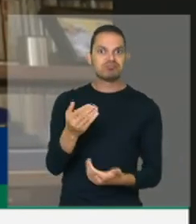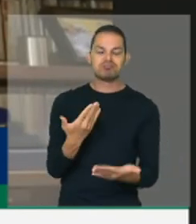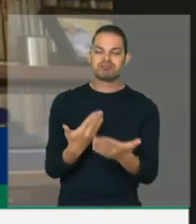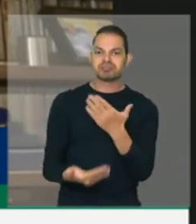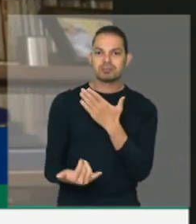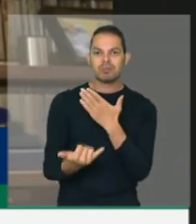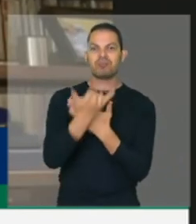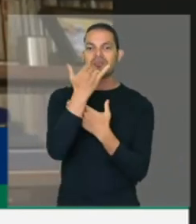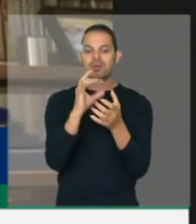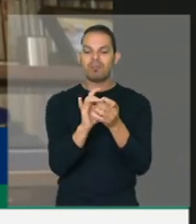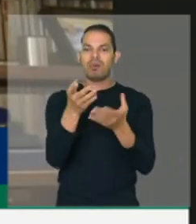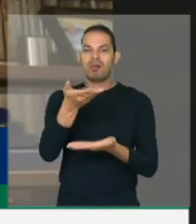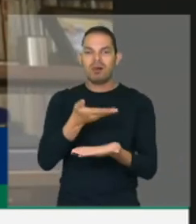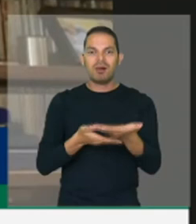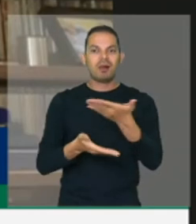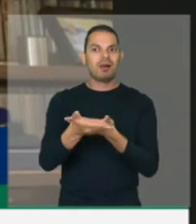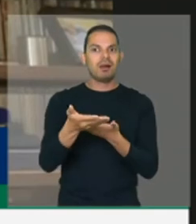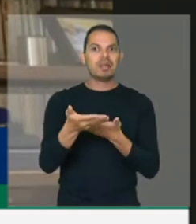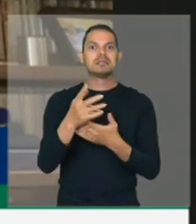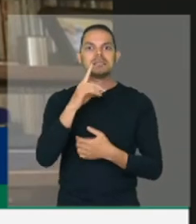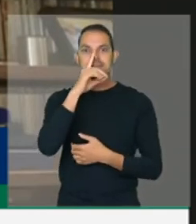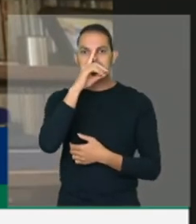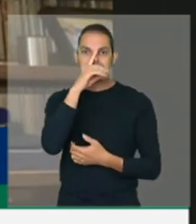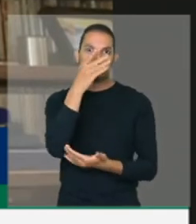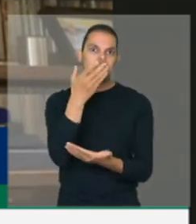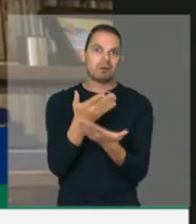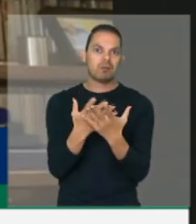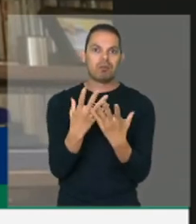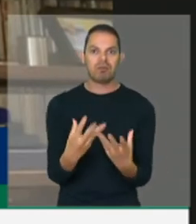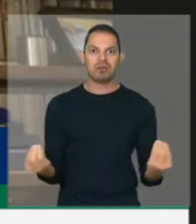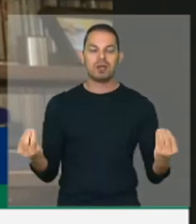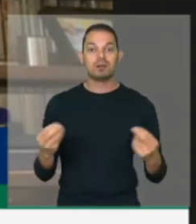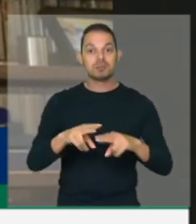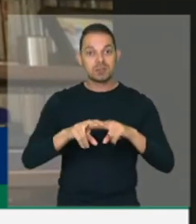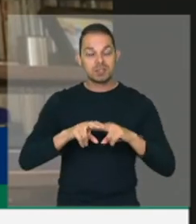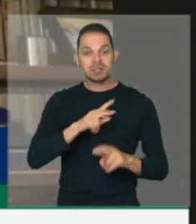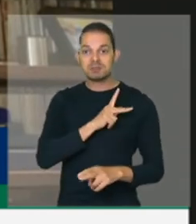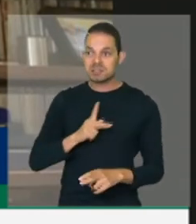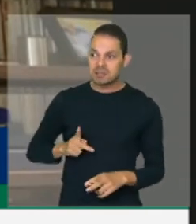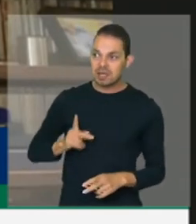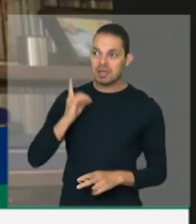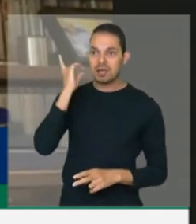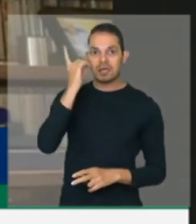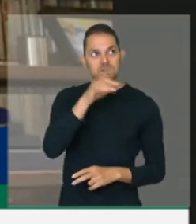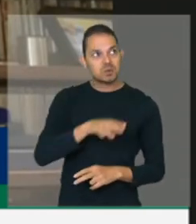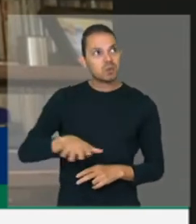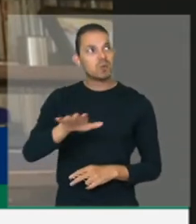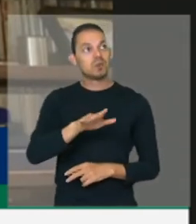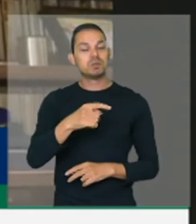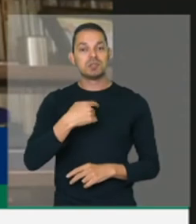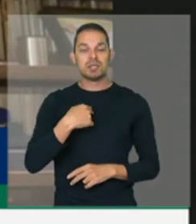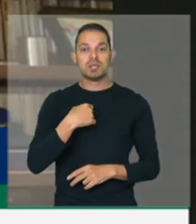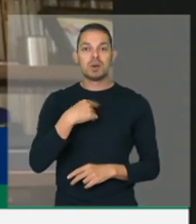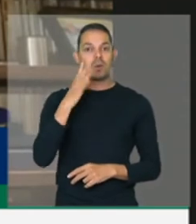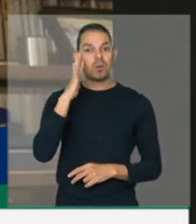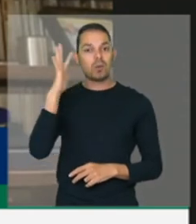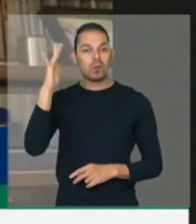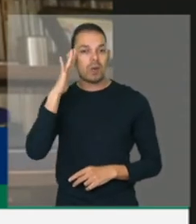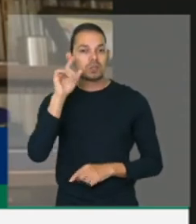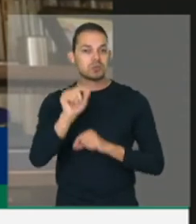a democracia corre, sim, risco. É por isso, senhor presidente, senhoras e senhores parlamentares, que julgo que essa